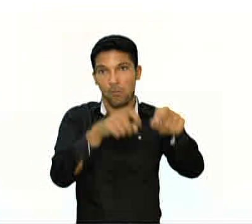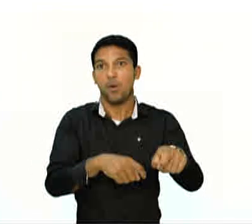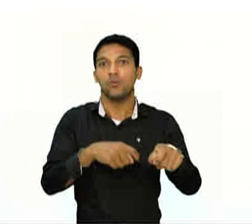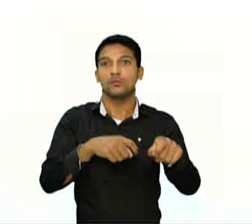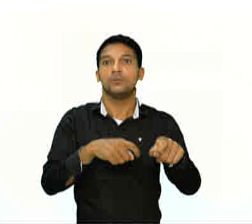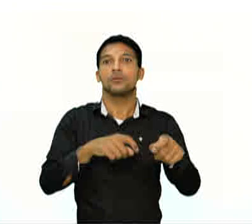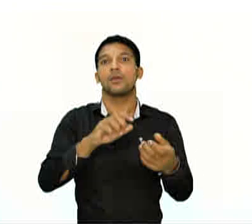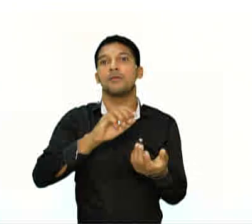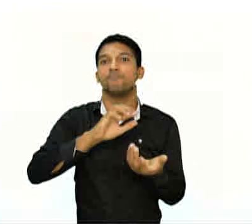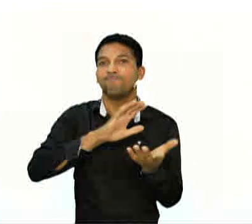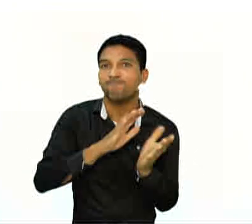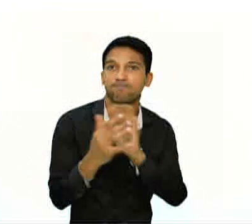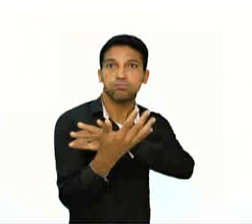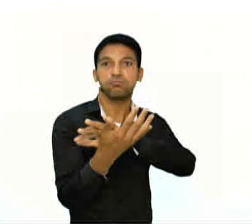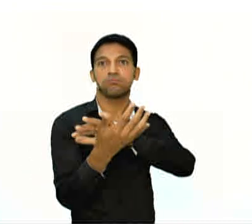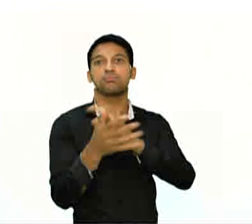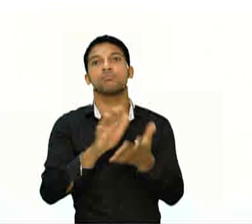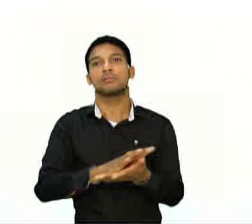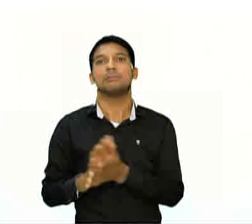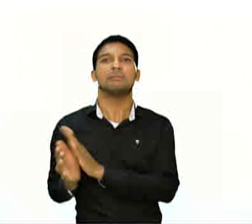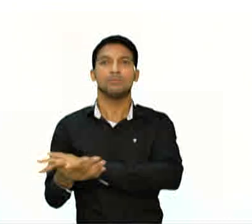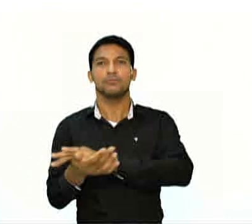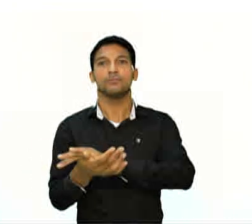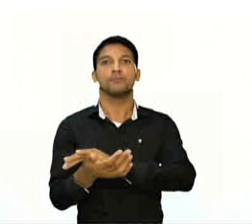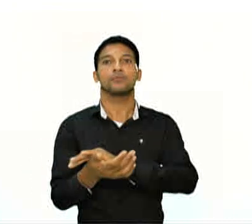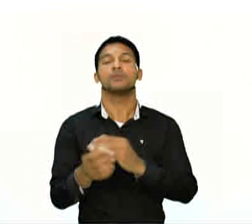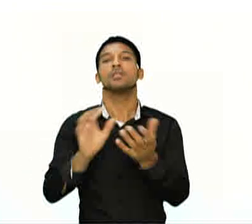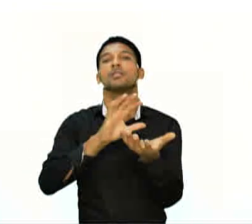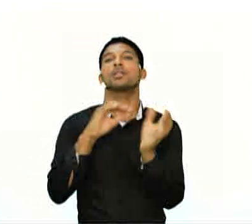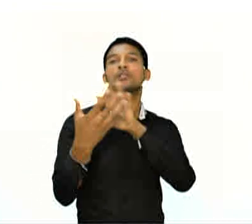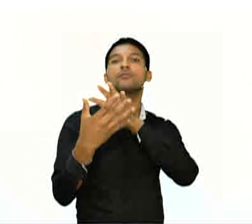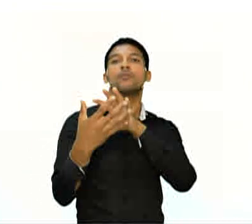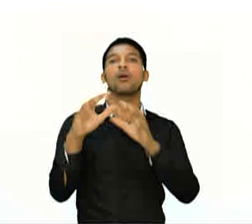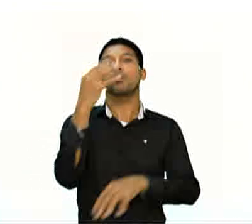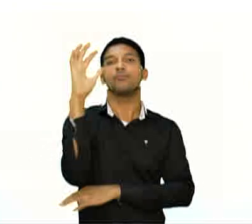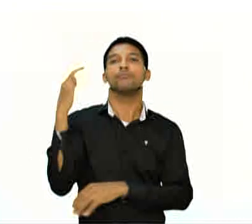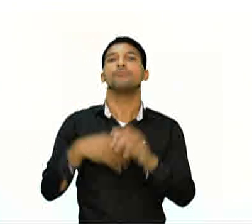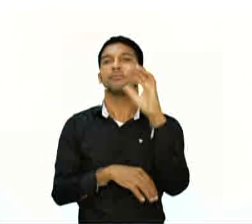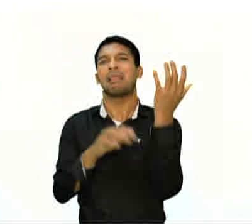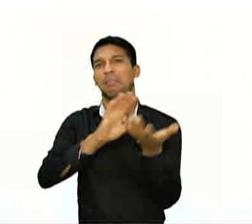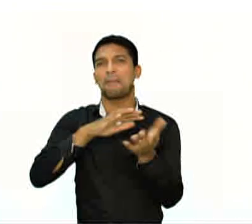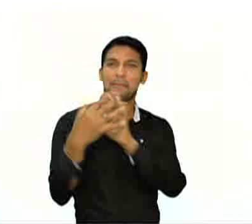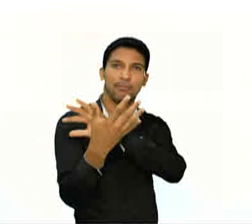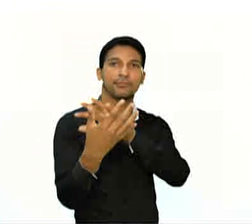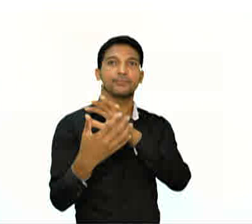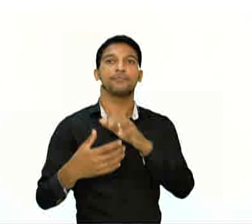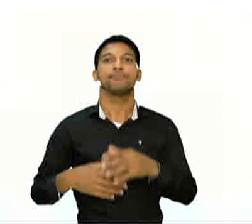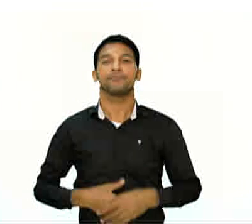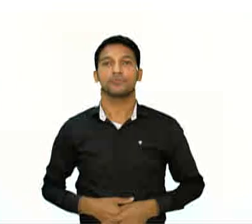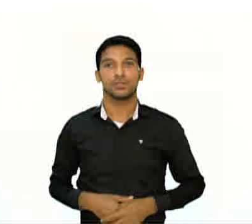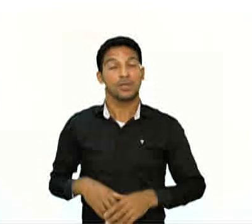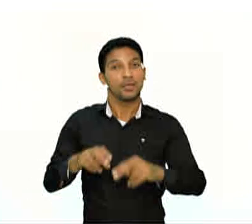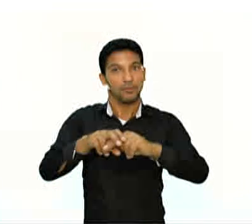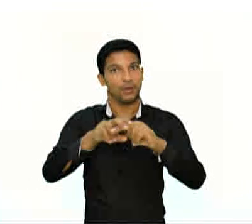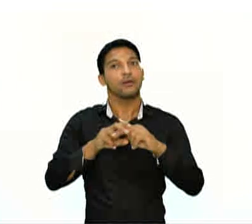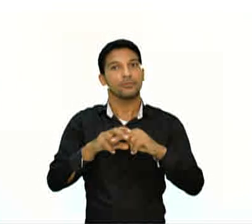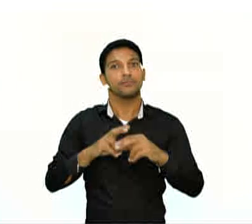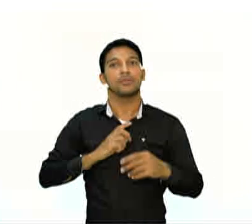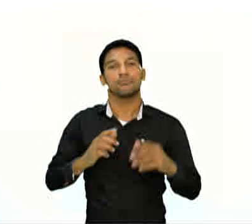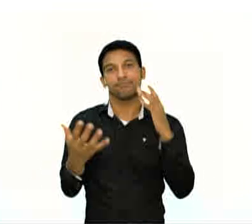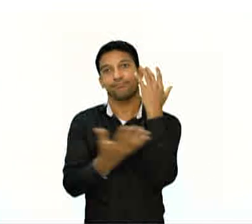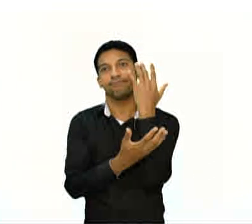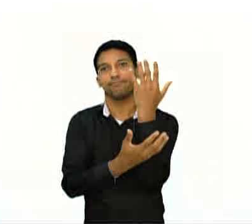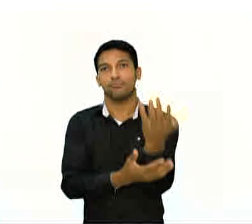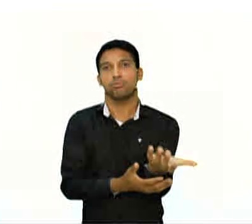Dessa maneira, interfere nos ecossistemas, embora, na maior parte das vezes, com significativos impactos ambientais,